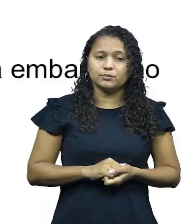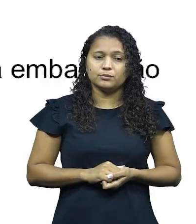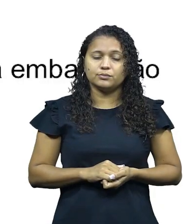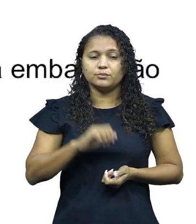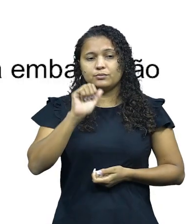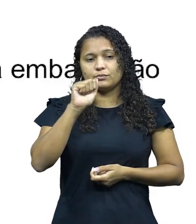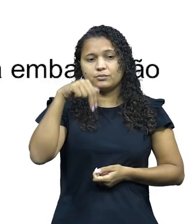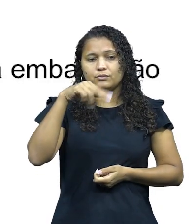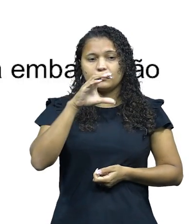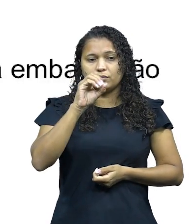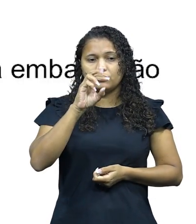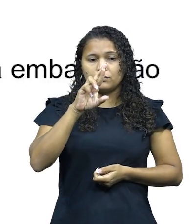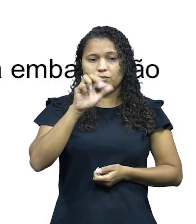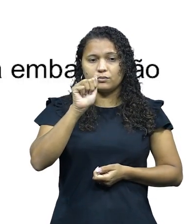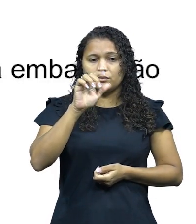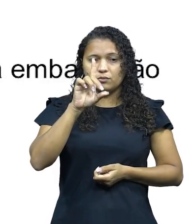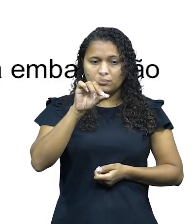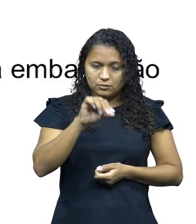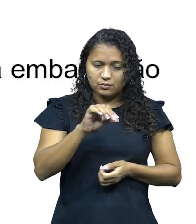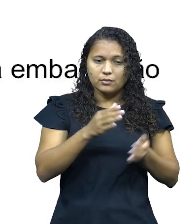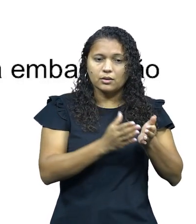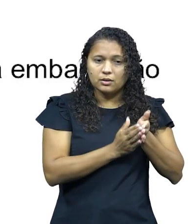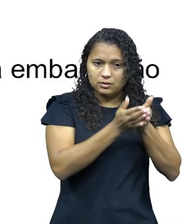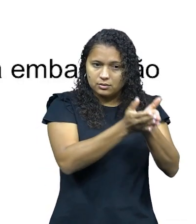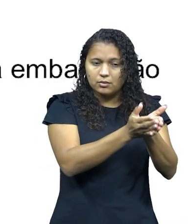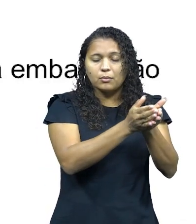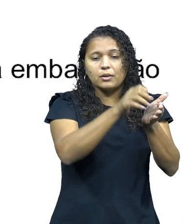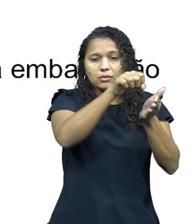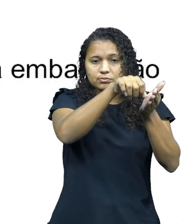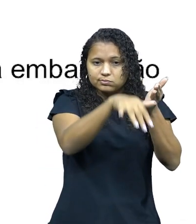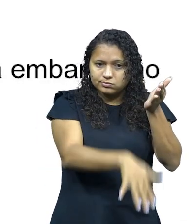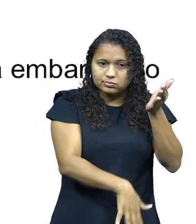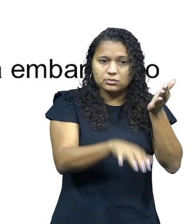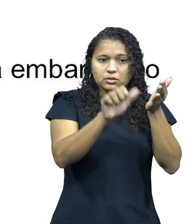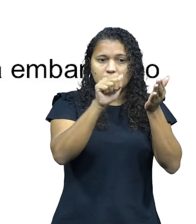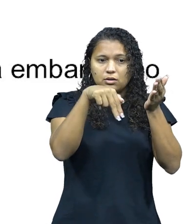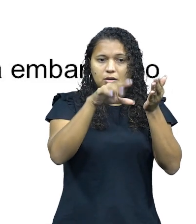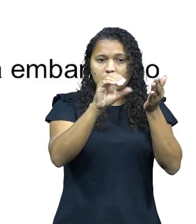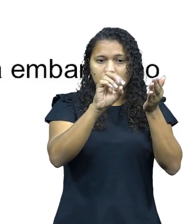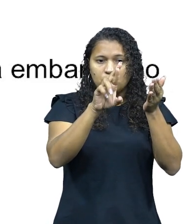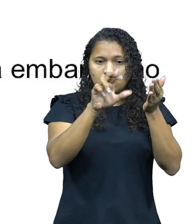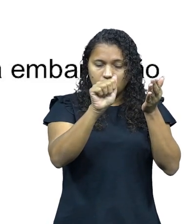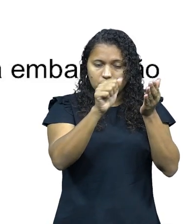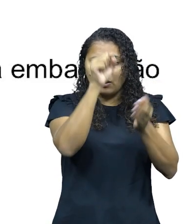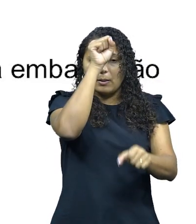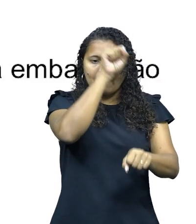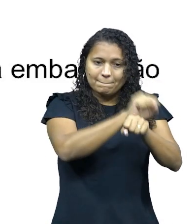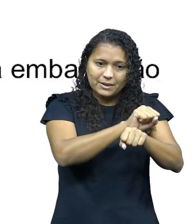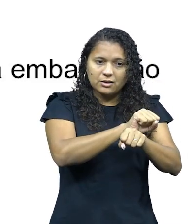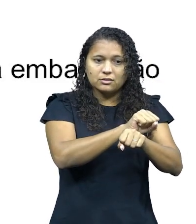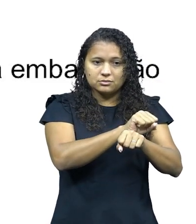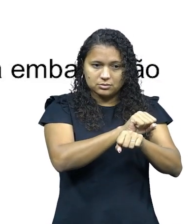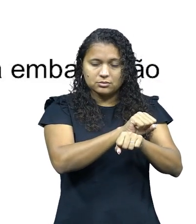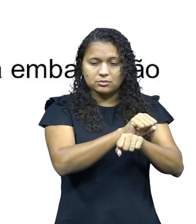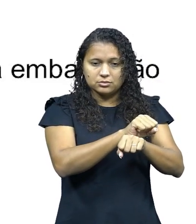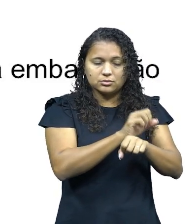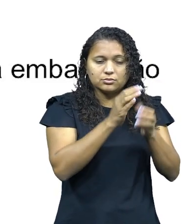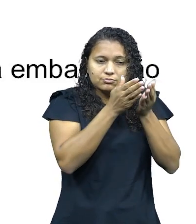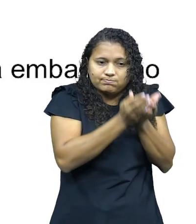momento. Ancorado significa que a âncora foi lançada ao mar e a embarcação ela está